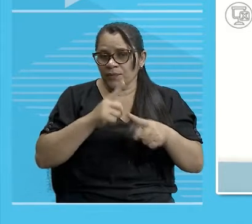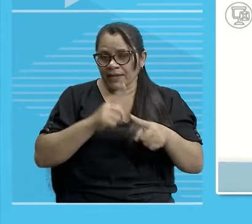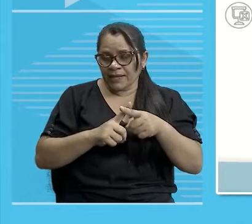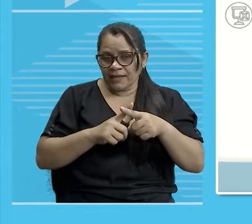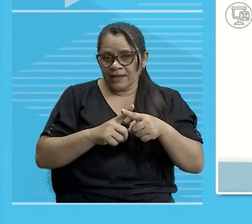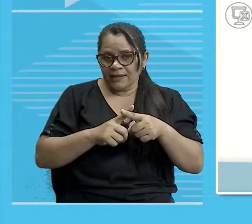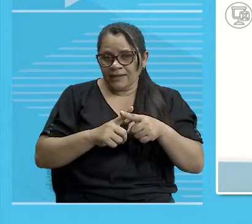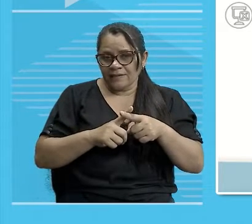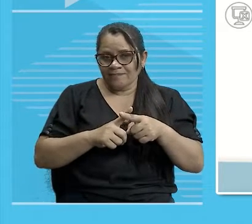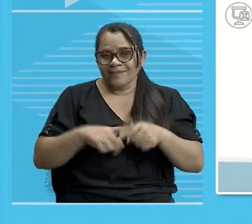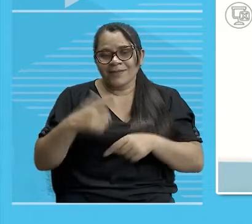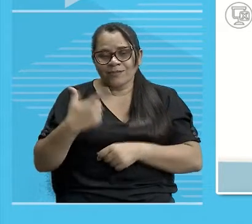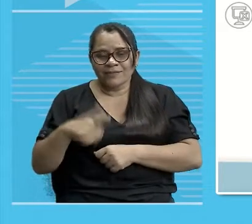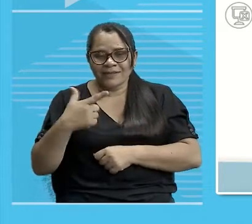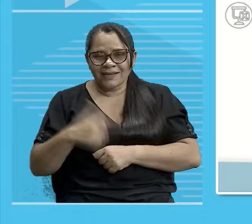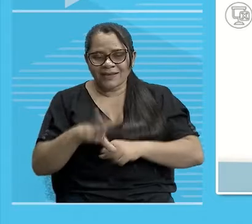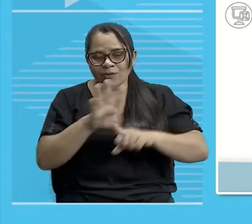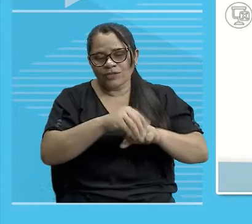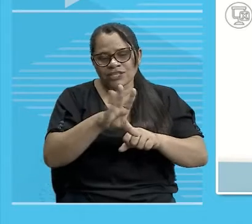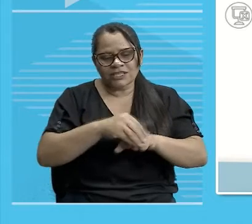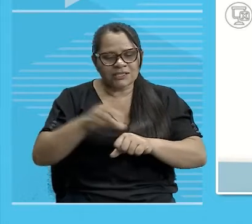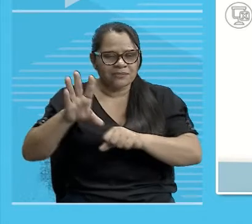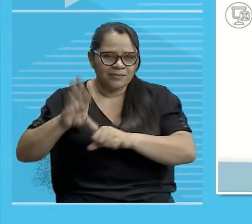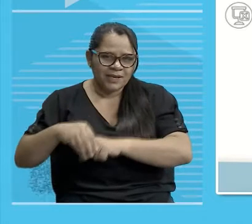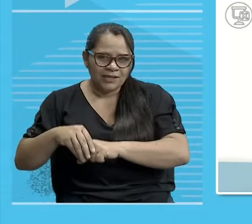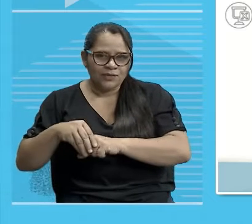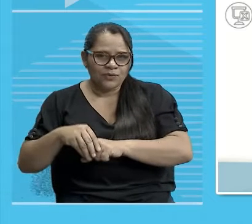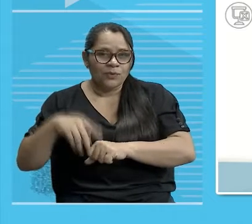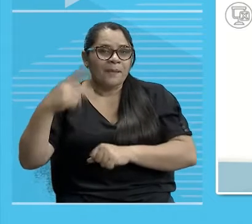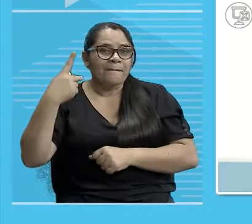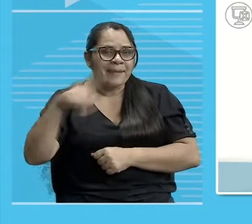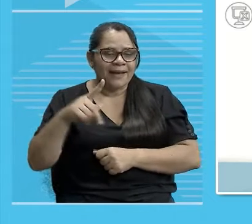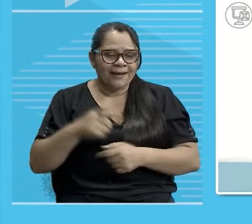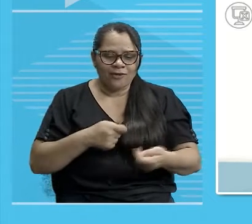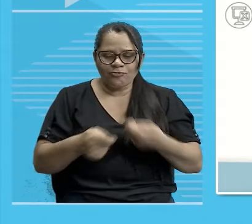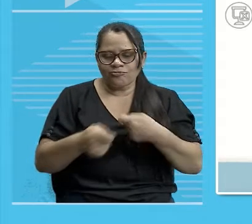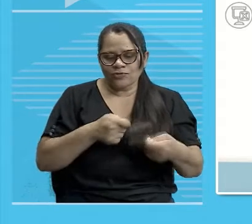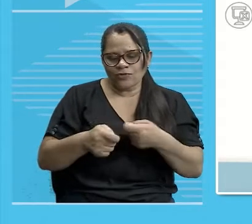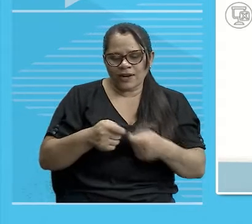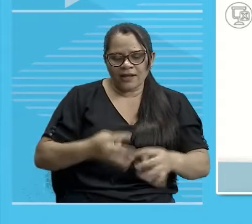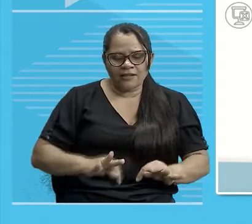tem conhecimento para dominar a tecnologia